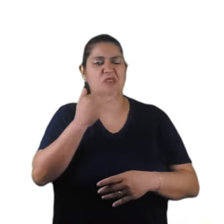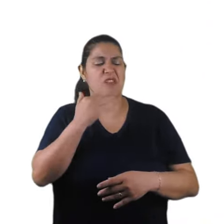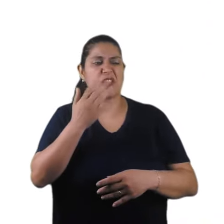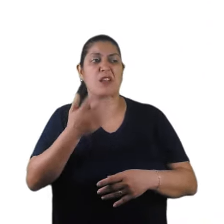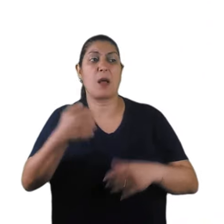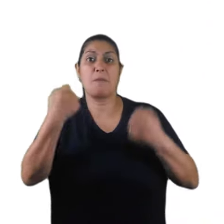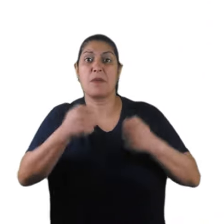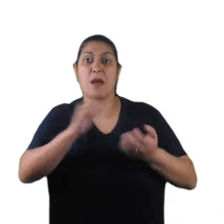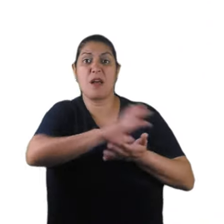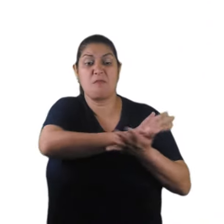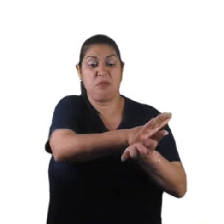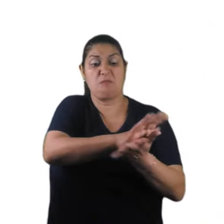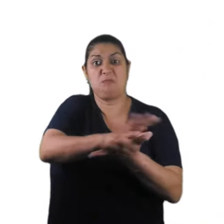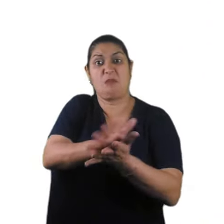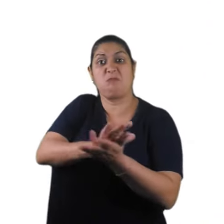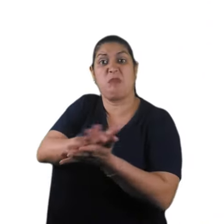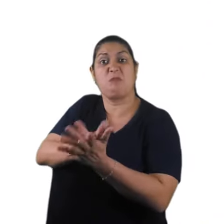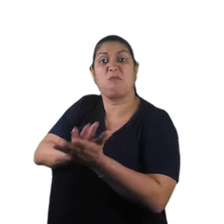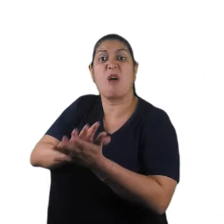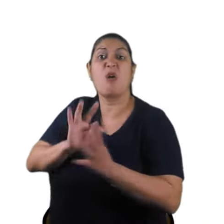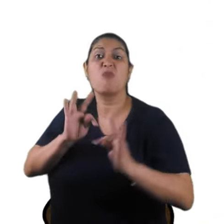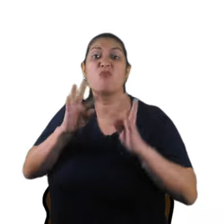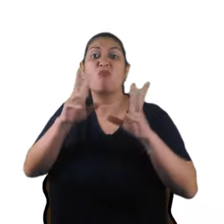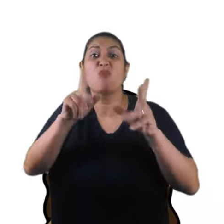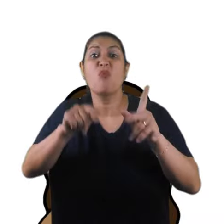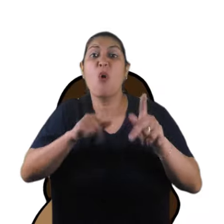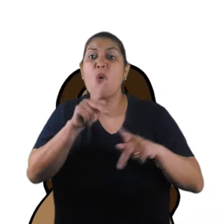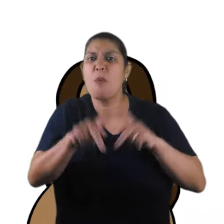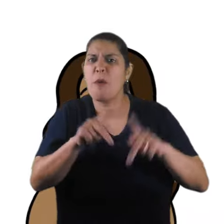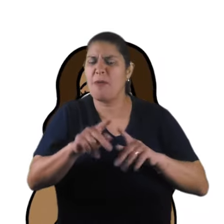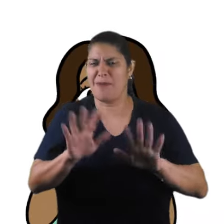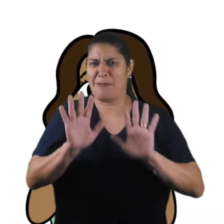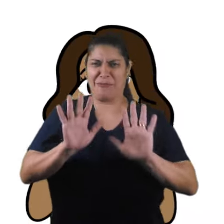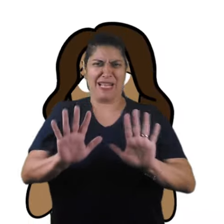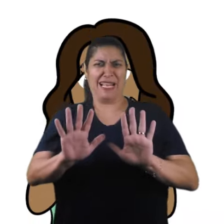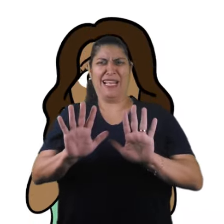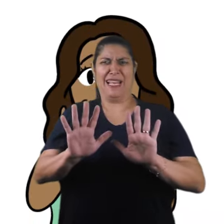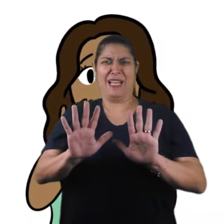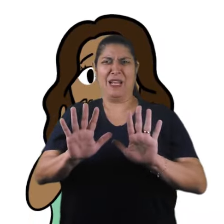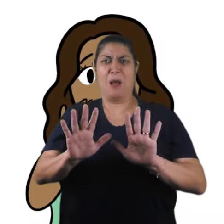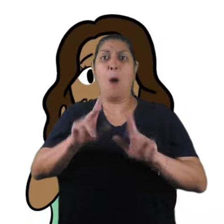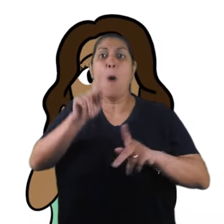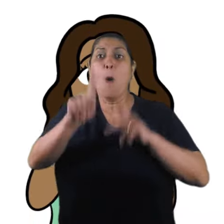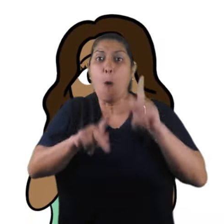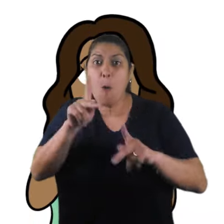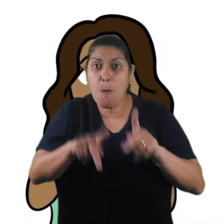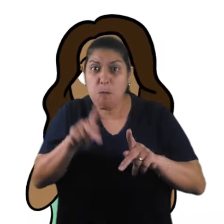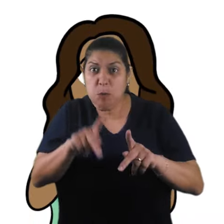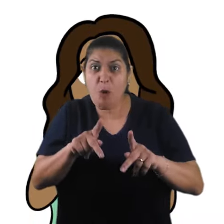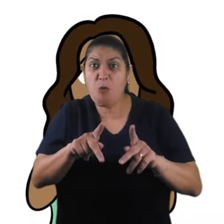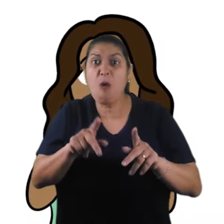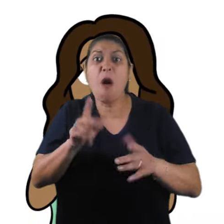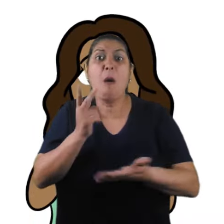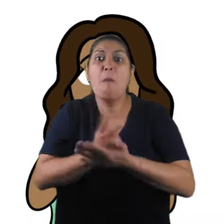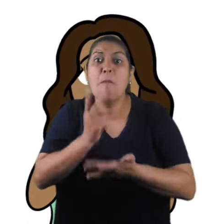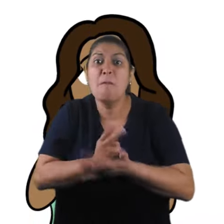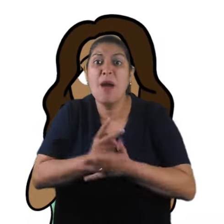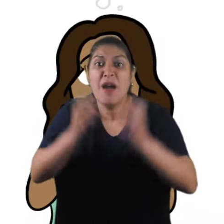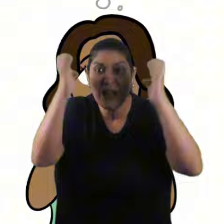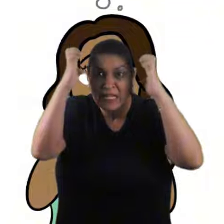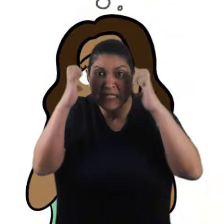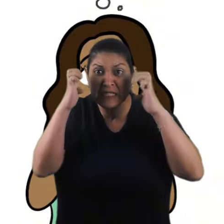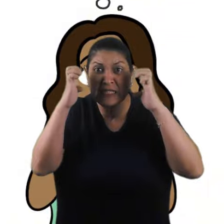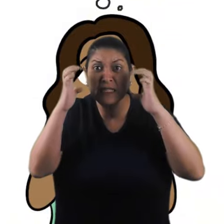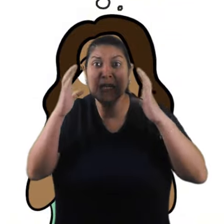dele. Teria que exterminar todo o seu povo. Ei, peraí! O povo